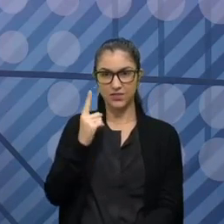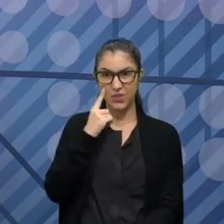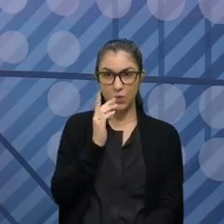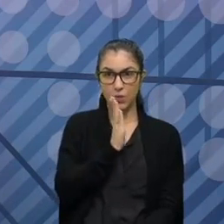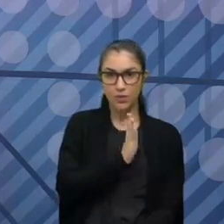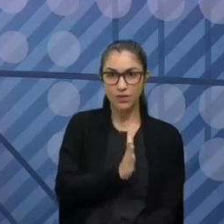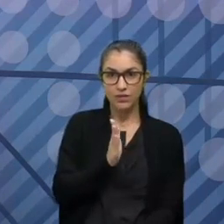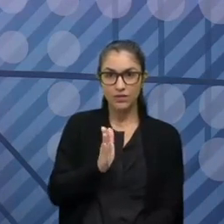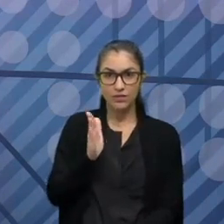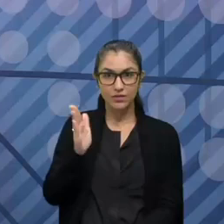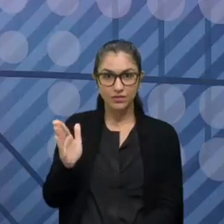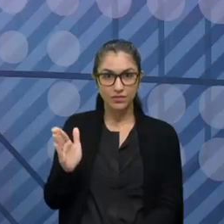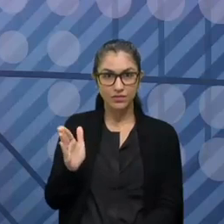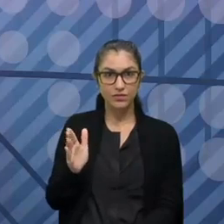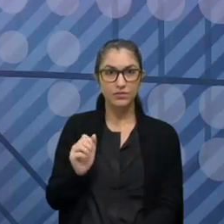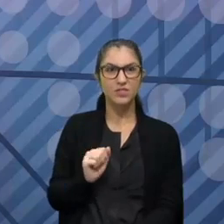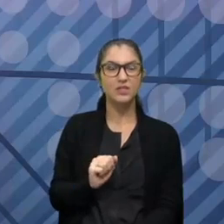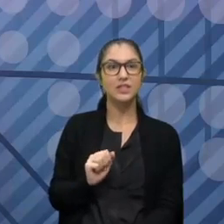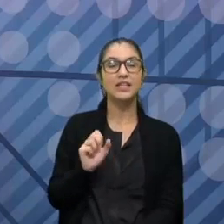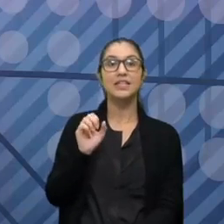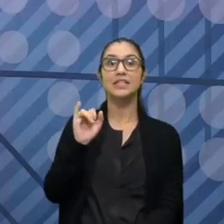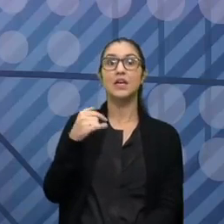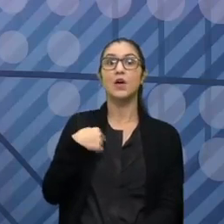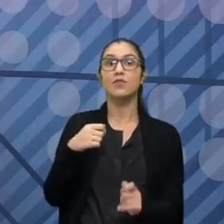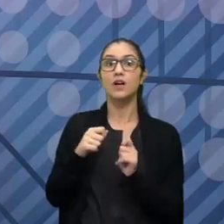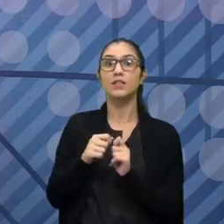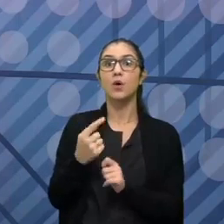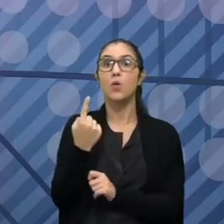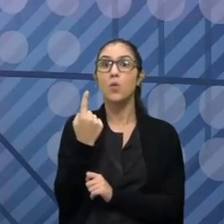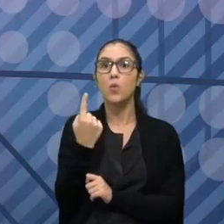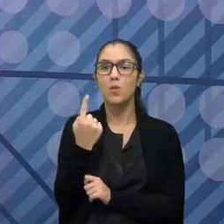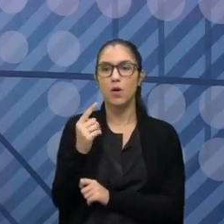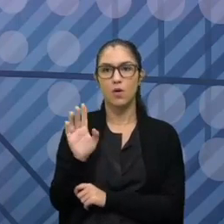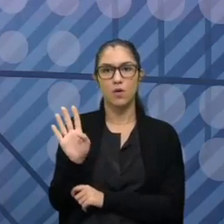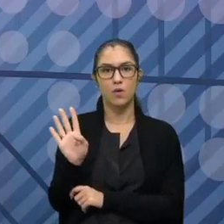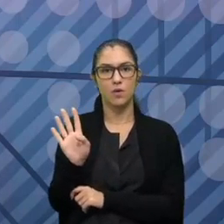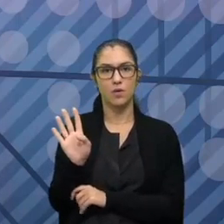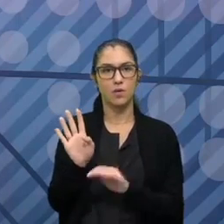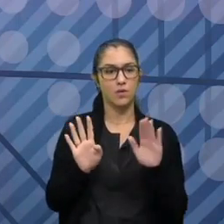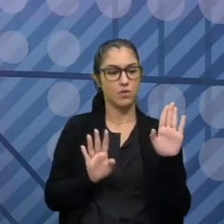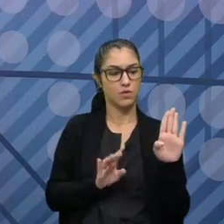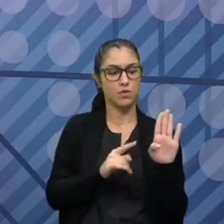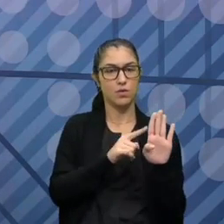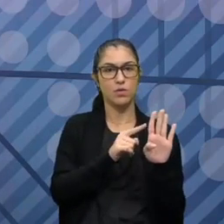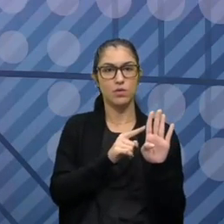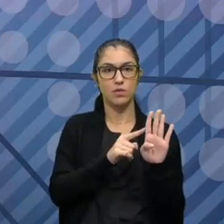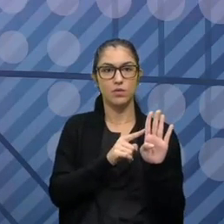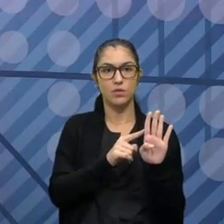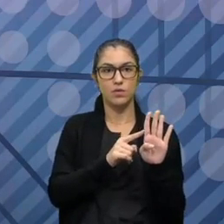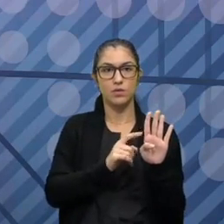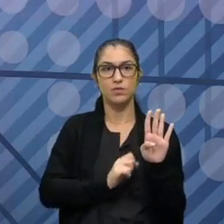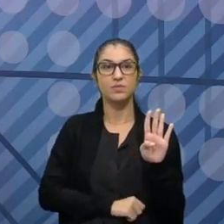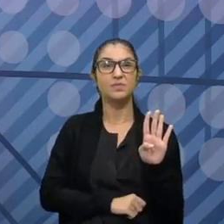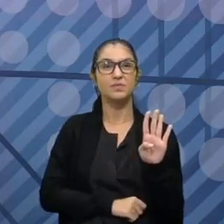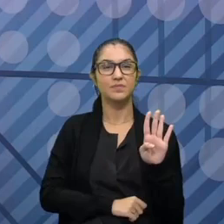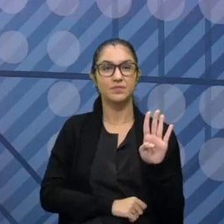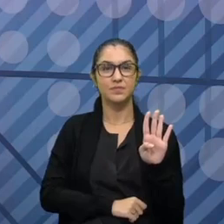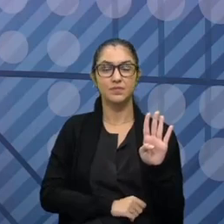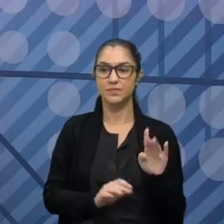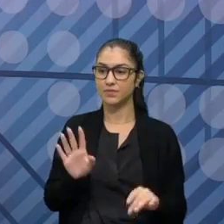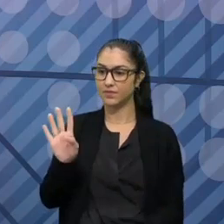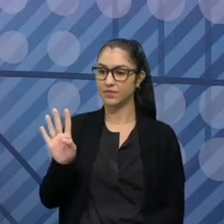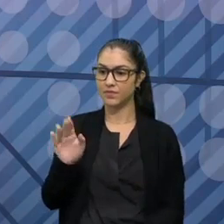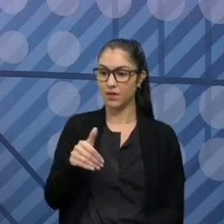243. Eu ponho um pouquinho para o lado. Se eu estou fazendo com a mão esquerda. Se eu estiver fazendo com a mão direita, eu não vou levar